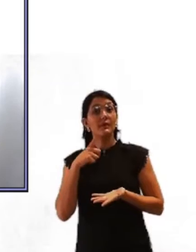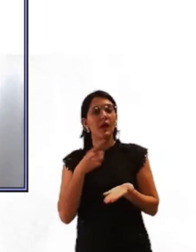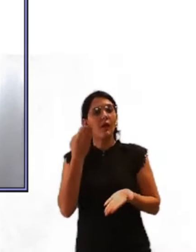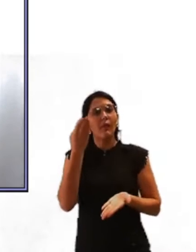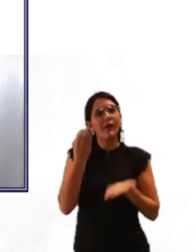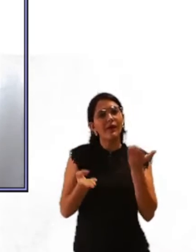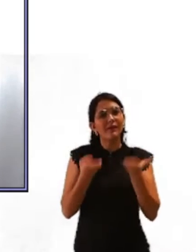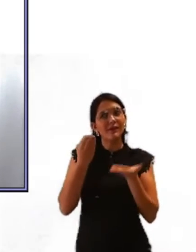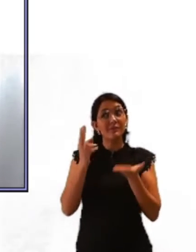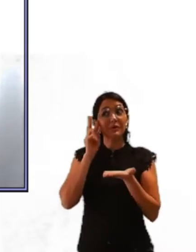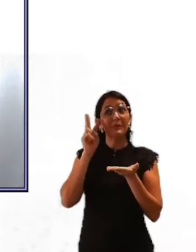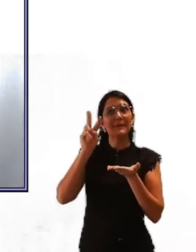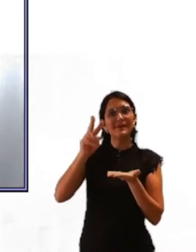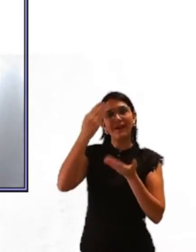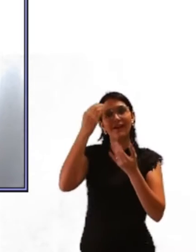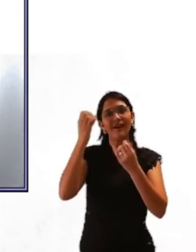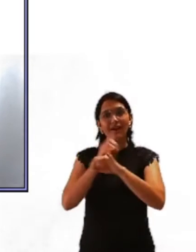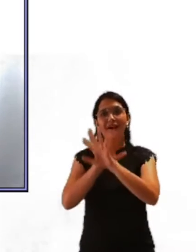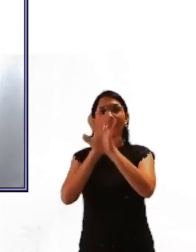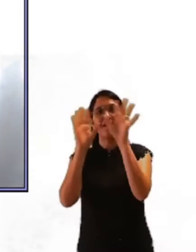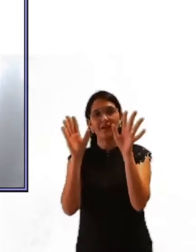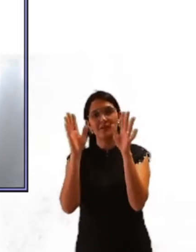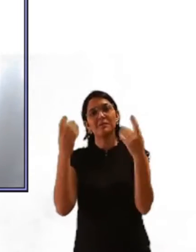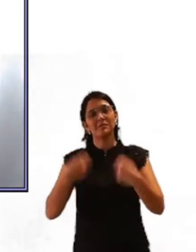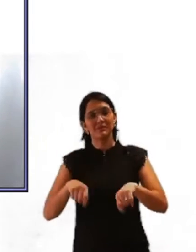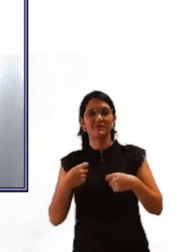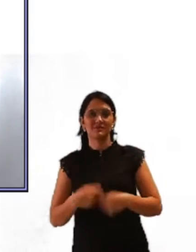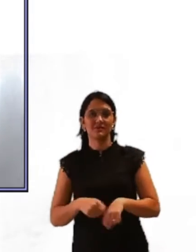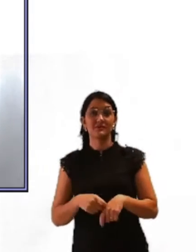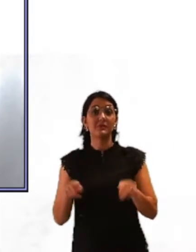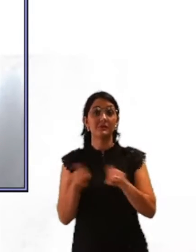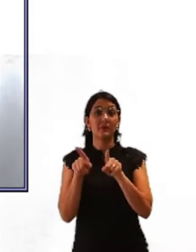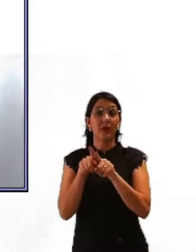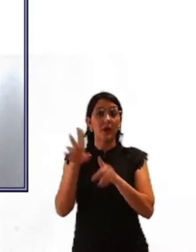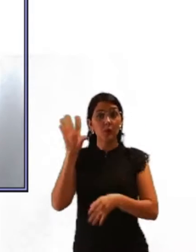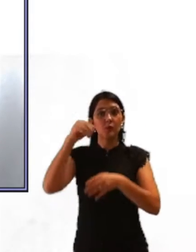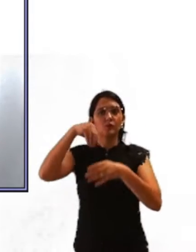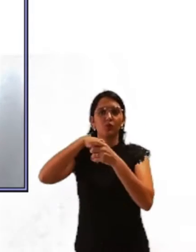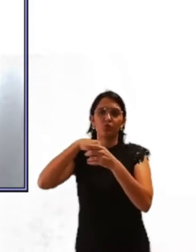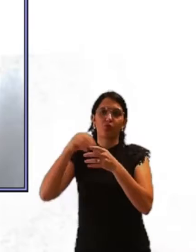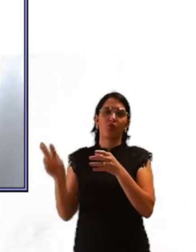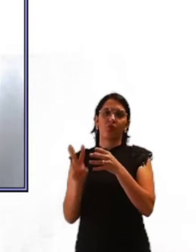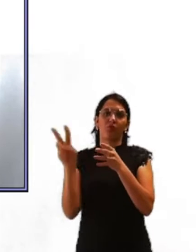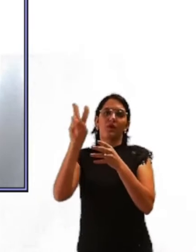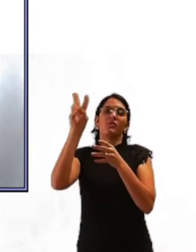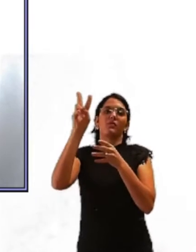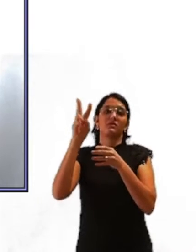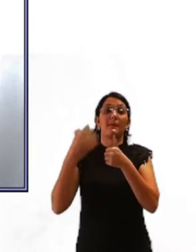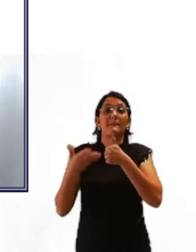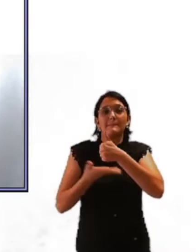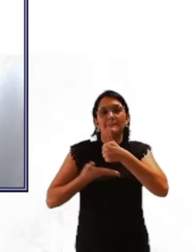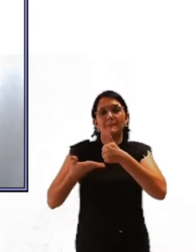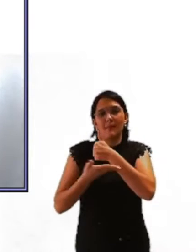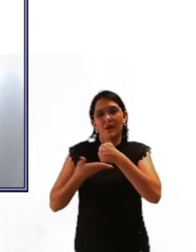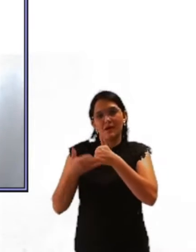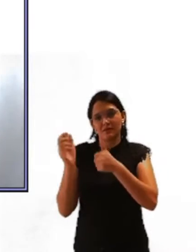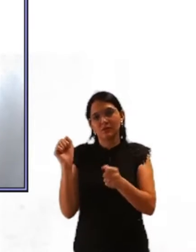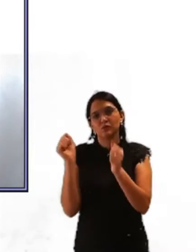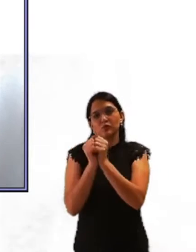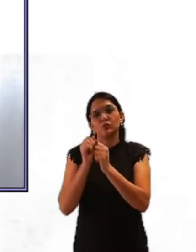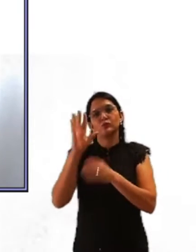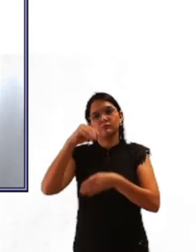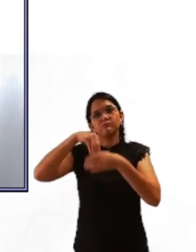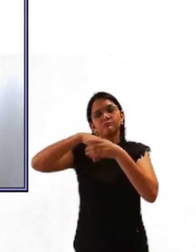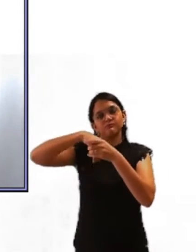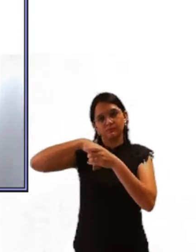na interpretação e propicia que sejam incluídos valores com base nos princípios. E isso pode gerar